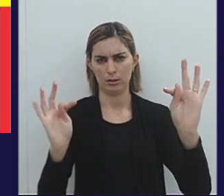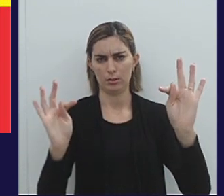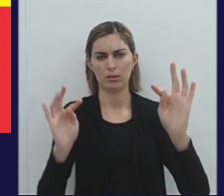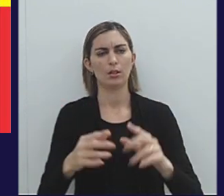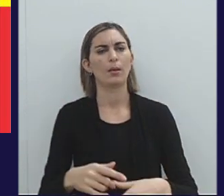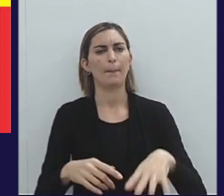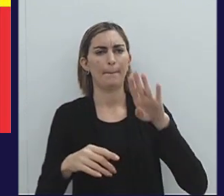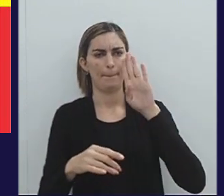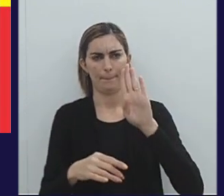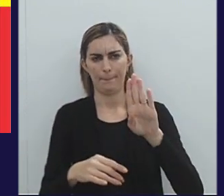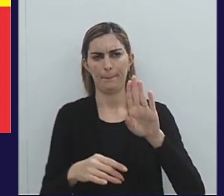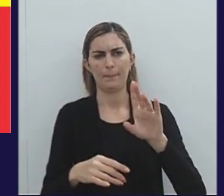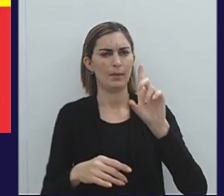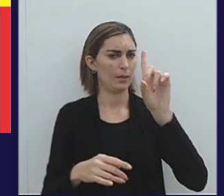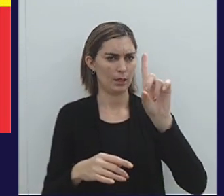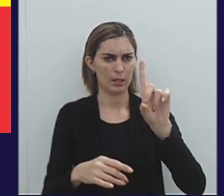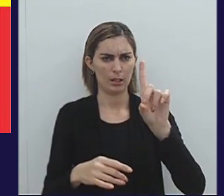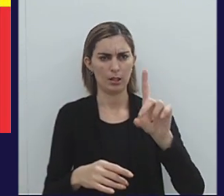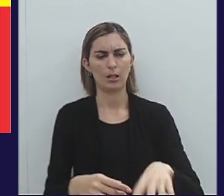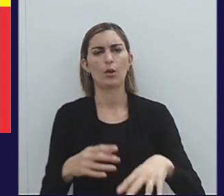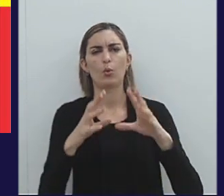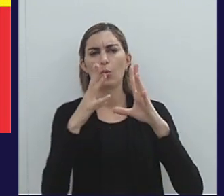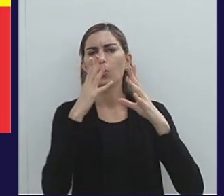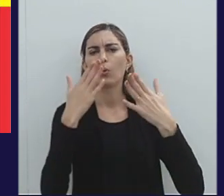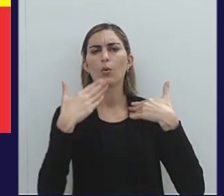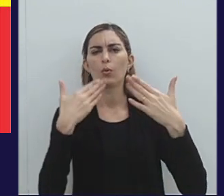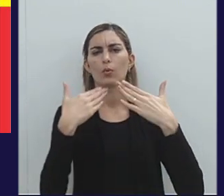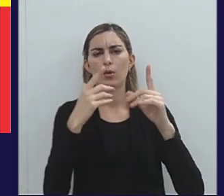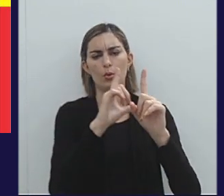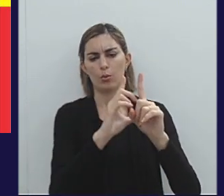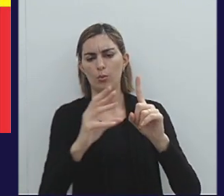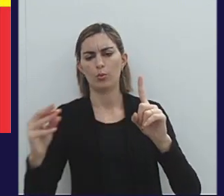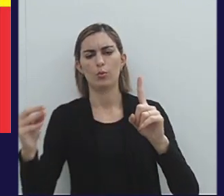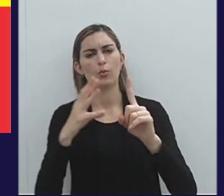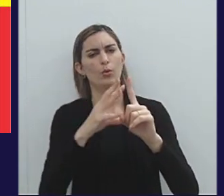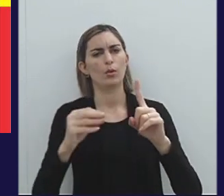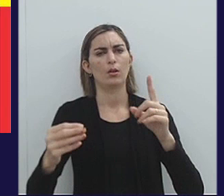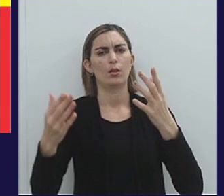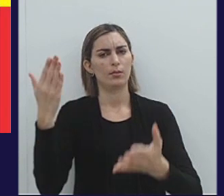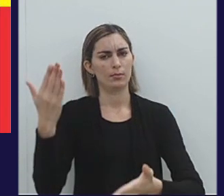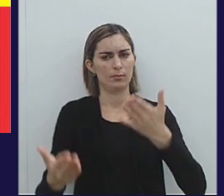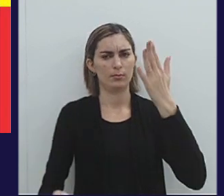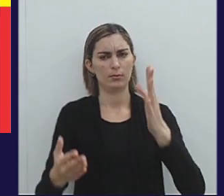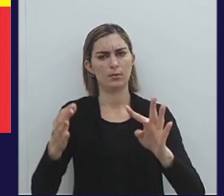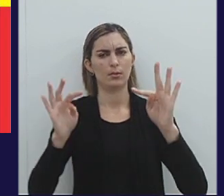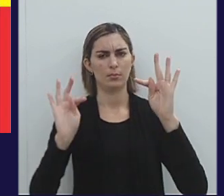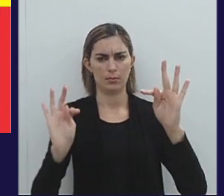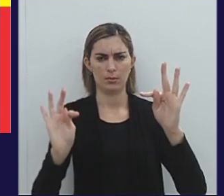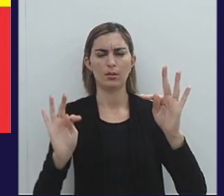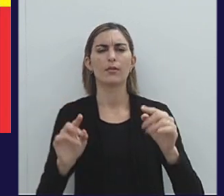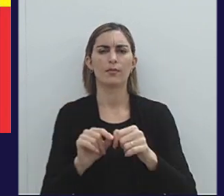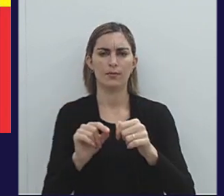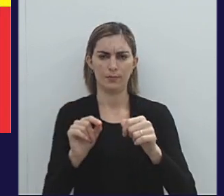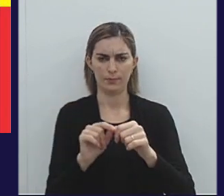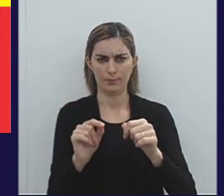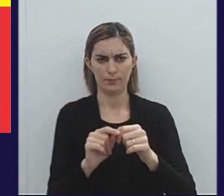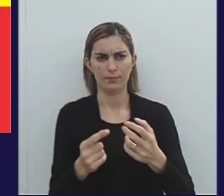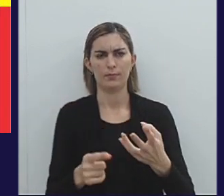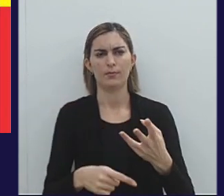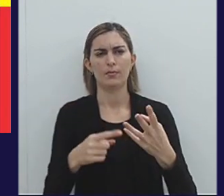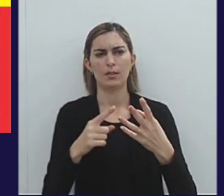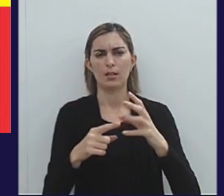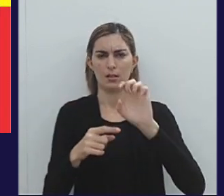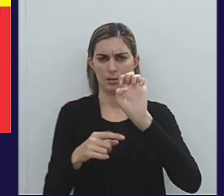temperaturas. Letra D. O calor é transferido mesmo após o equilíbrio térmico ter sido